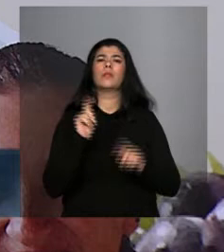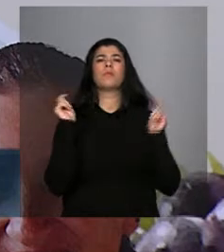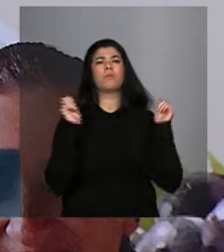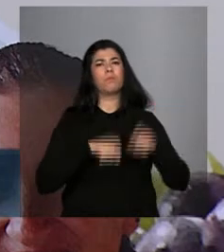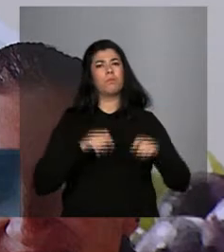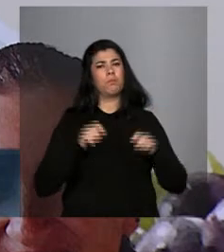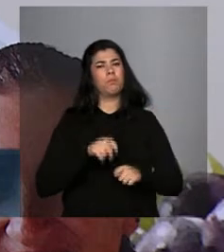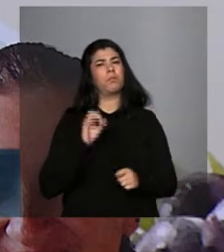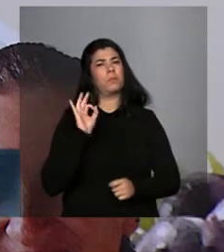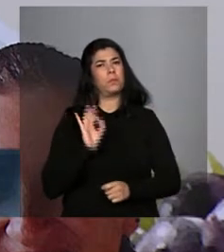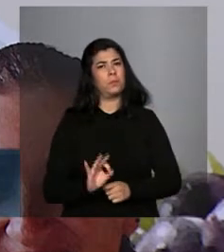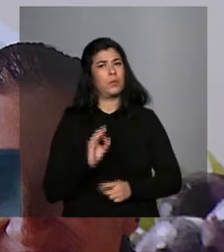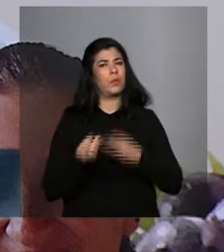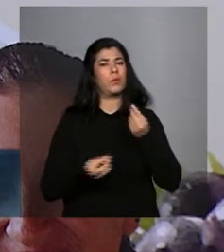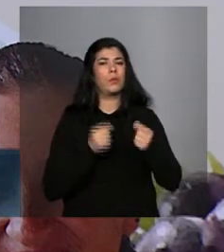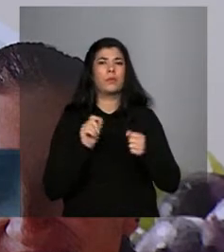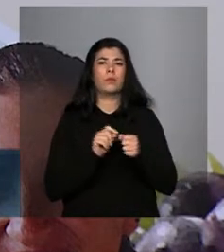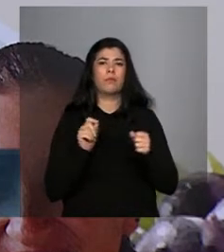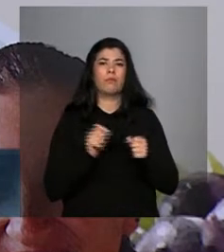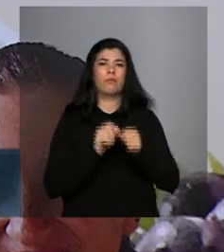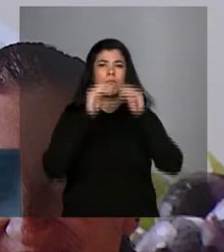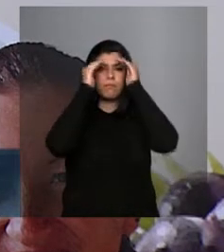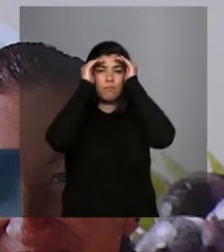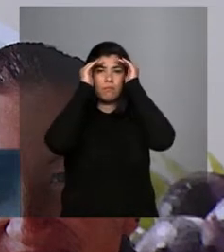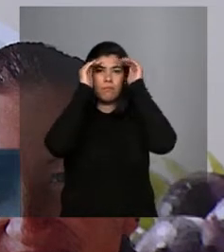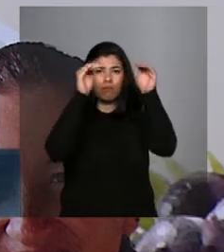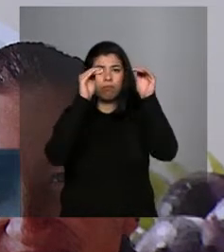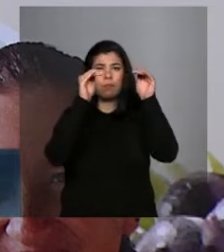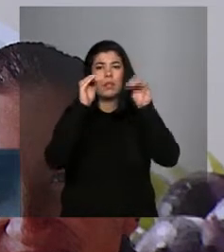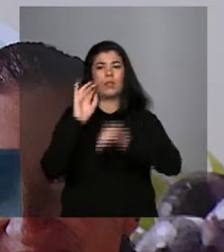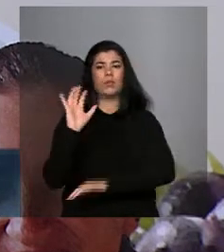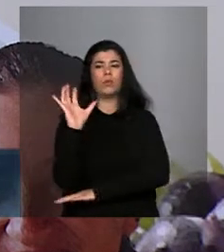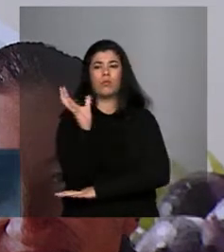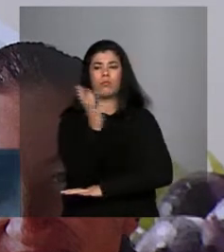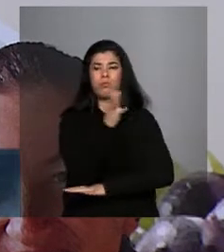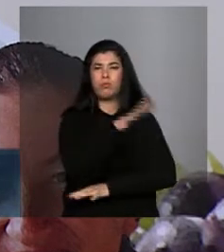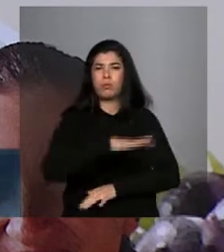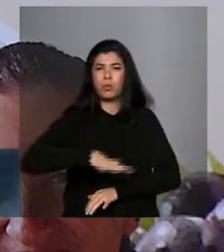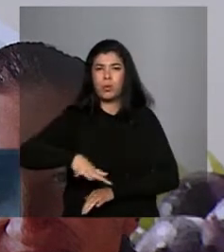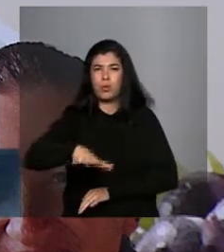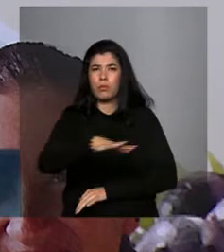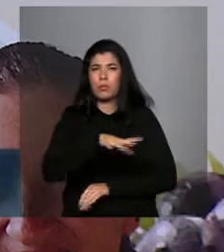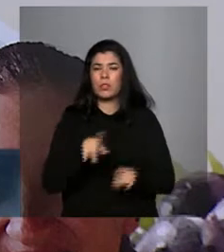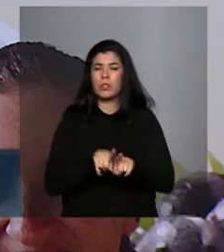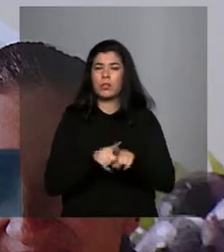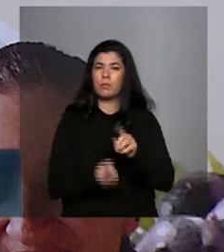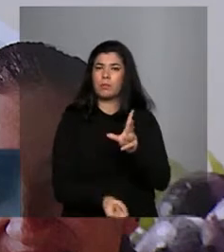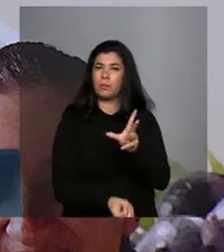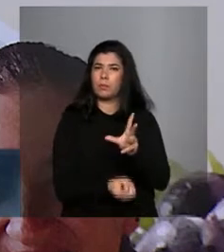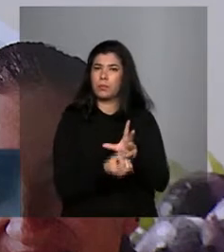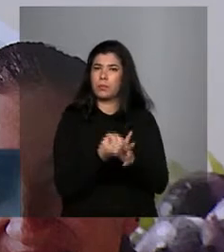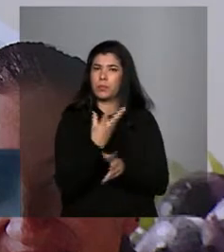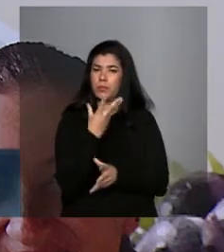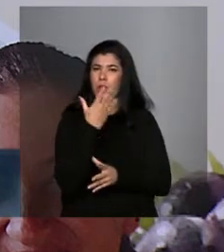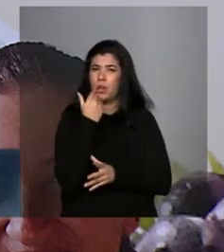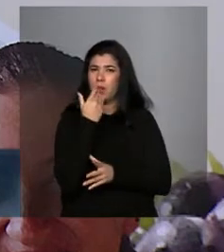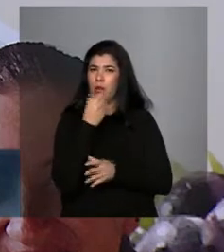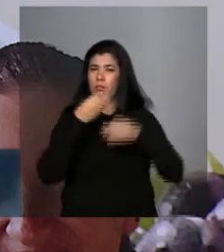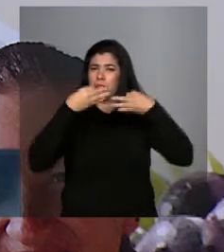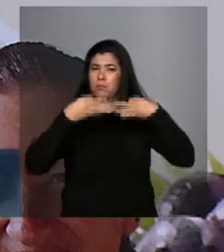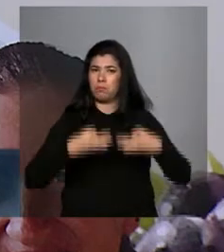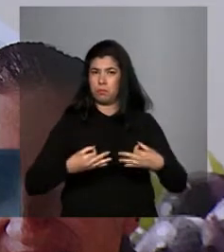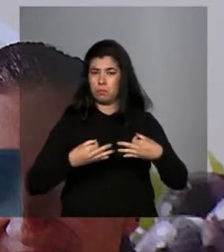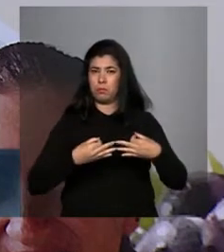sim, produzir respeitando o meio ambiente e, além disso, produzir de forma eficiente. É